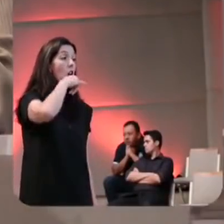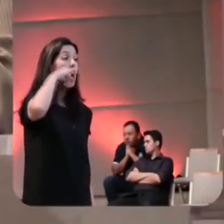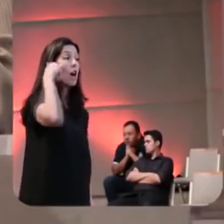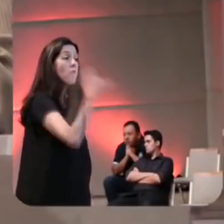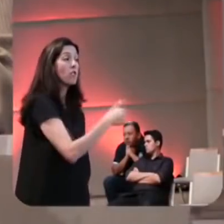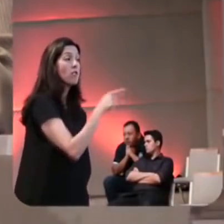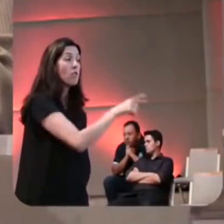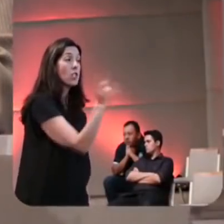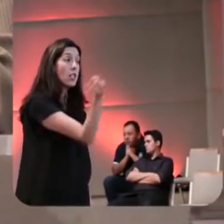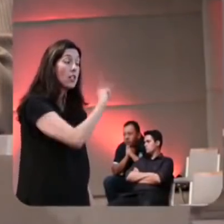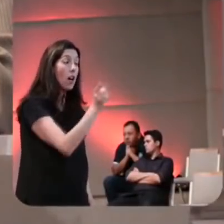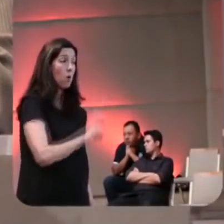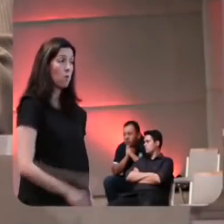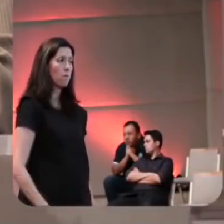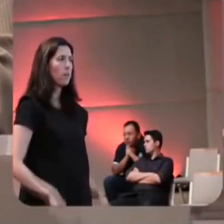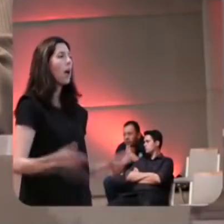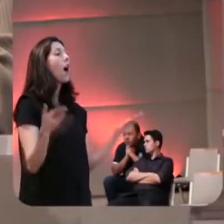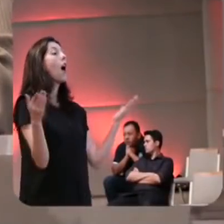homem.